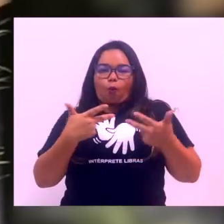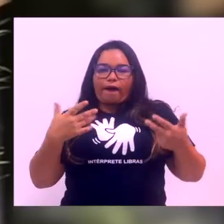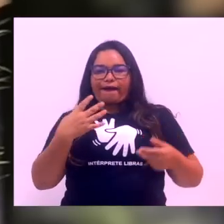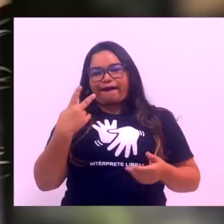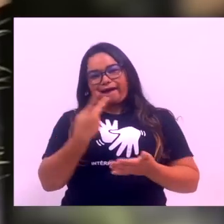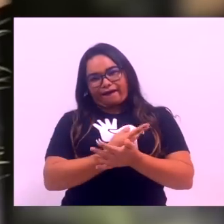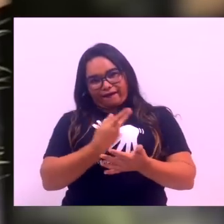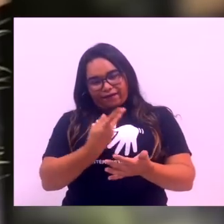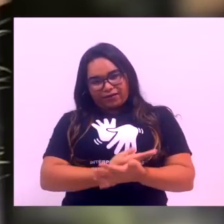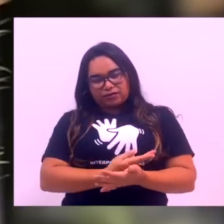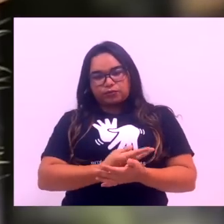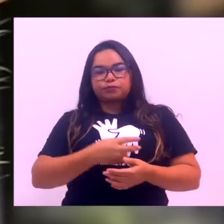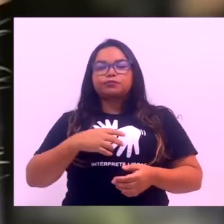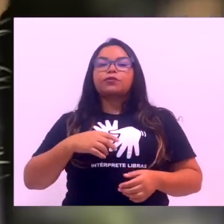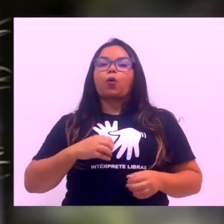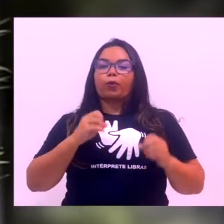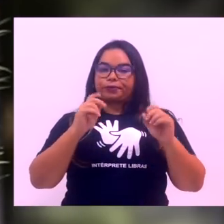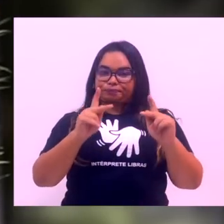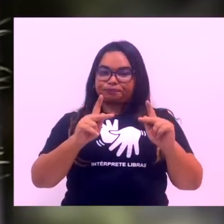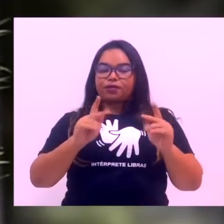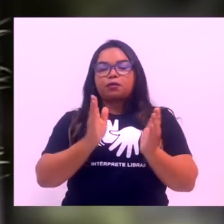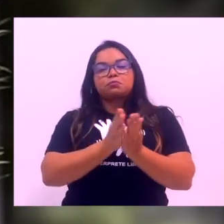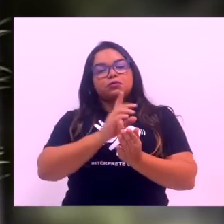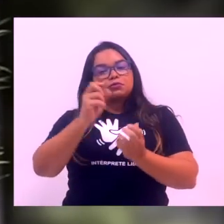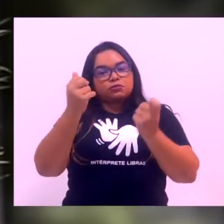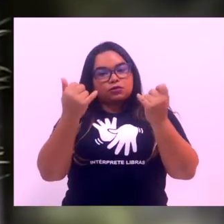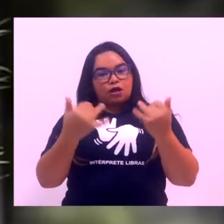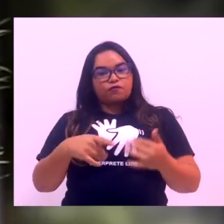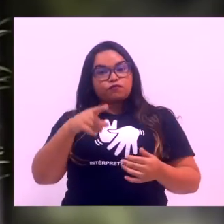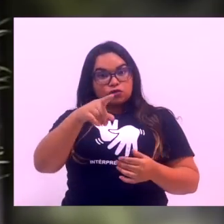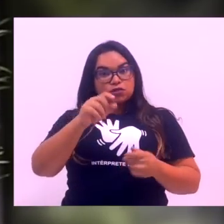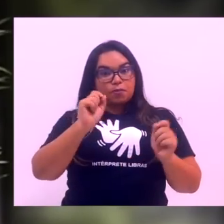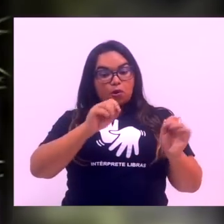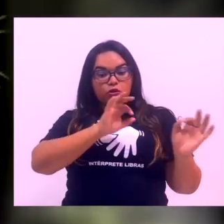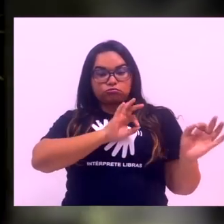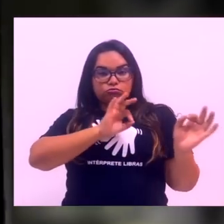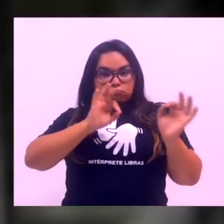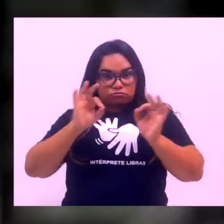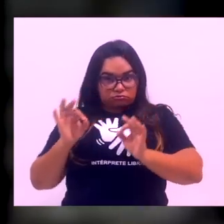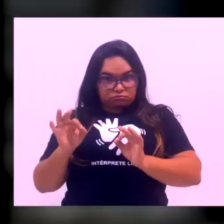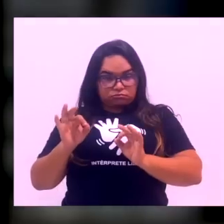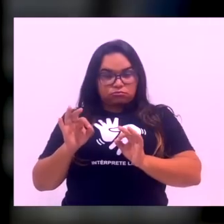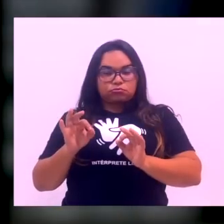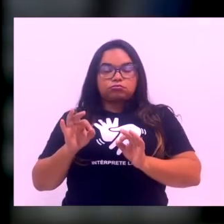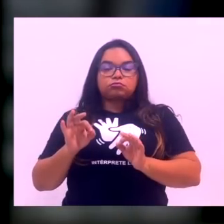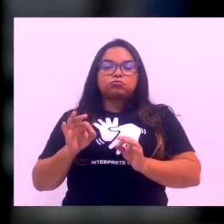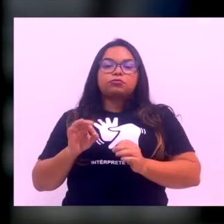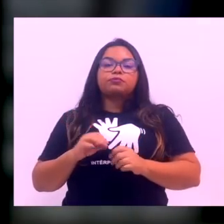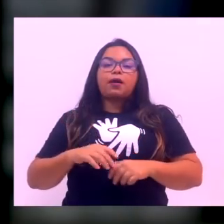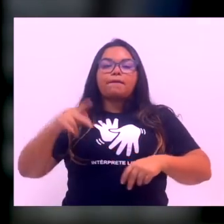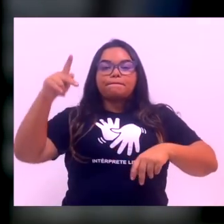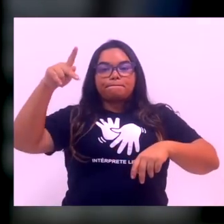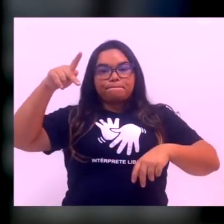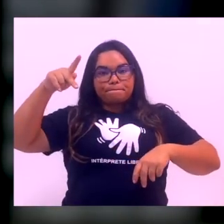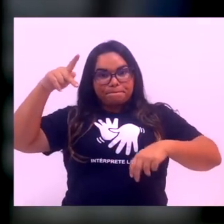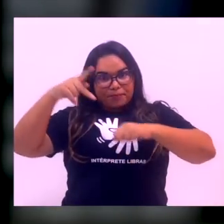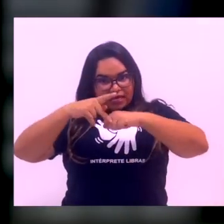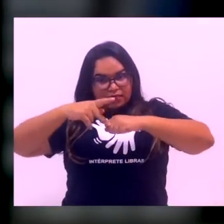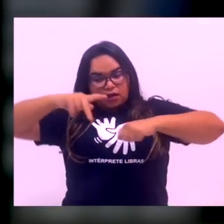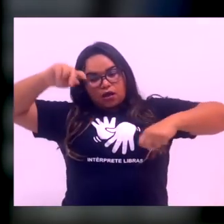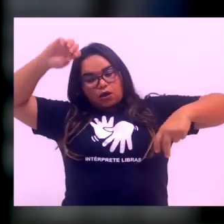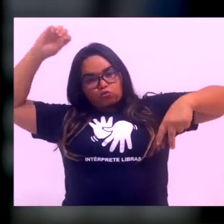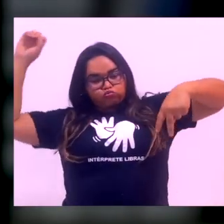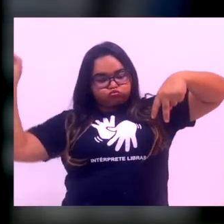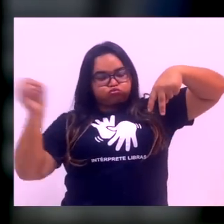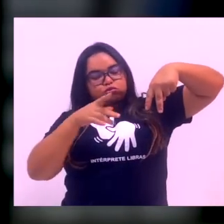cristãs do mundo têm algo errado, seriamente errado. Muito bem, é isso que a Bíblia ensina.